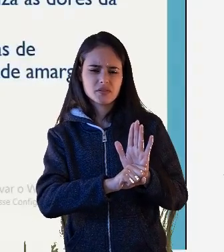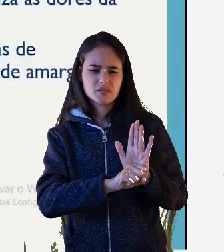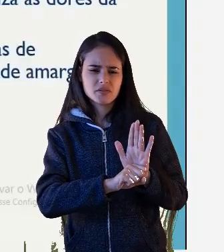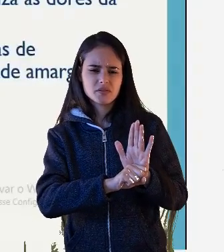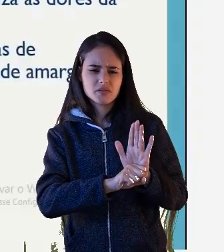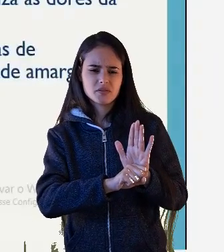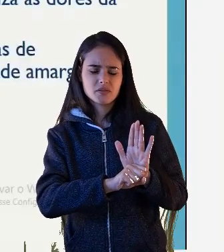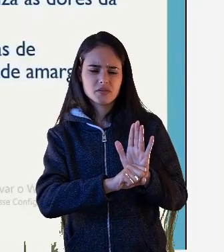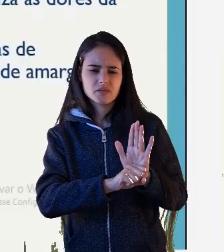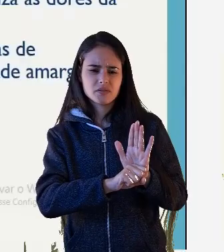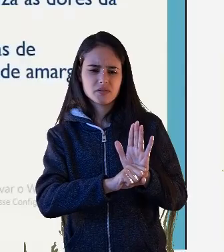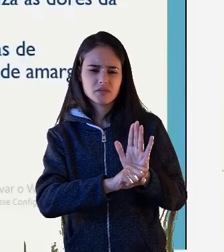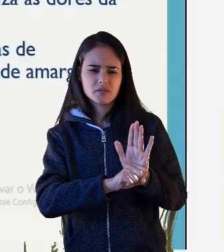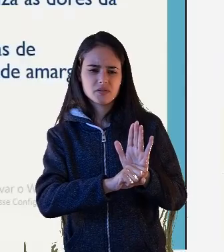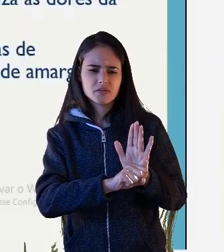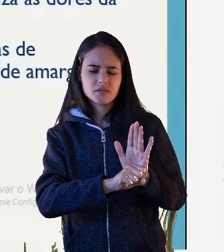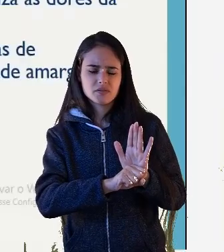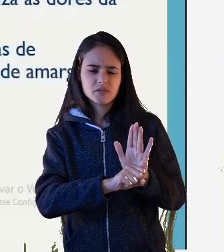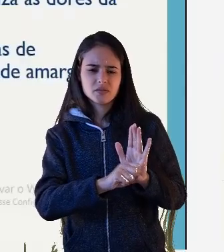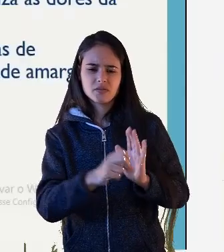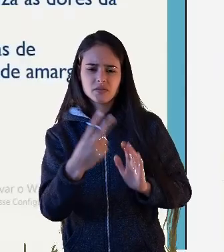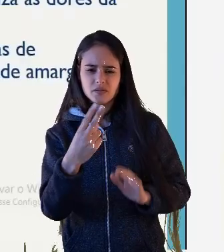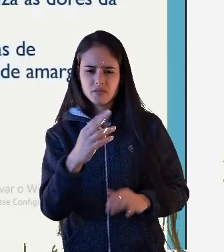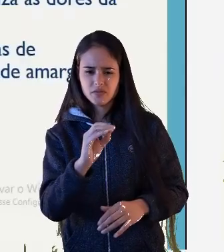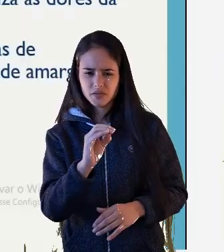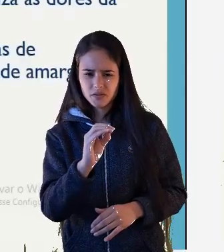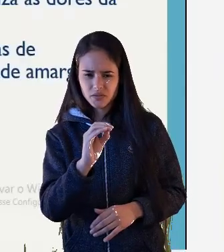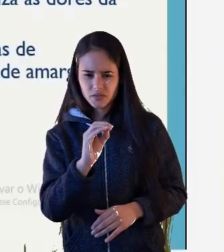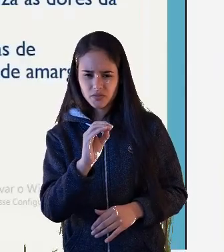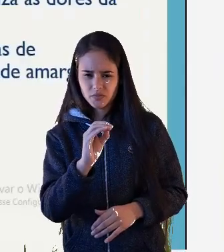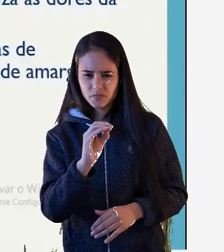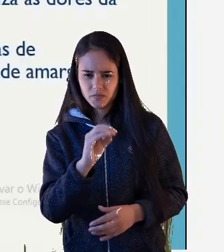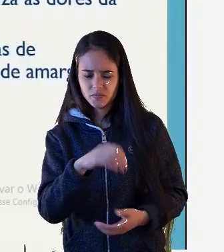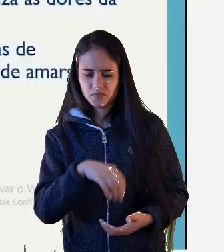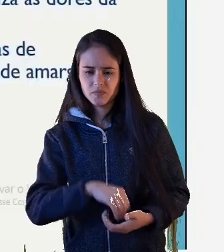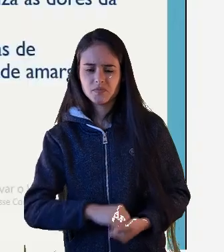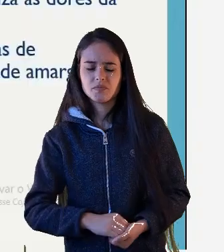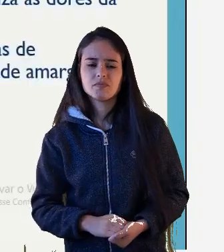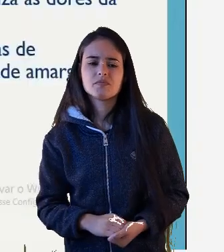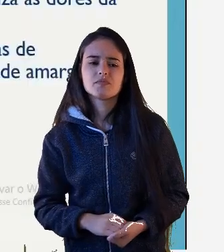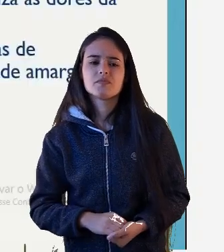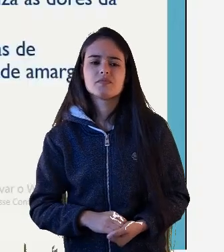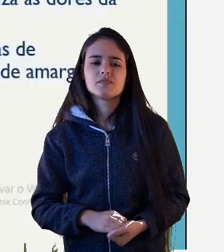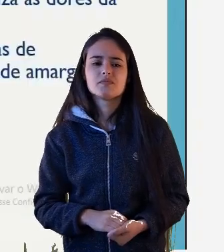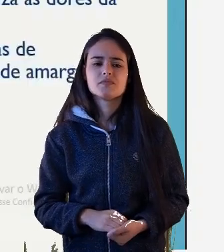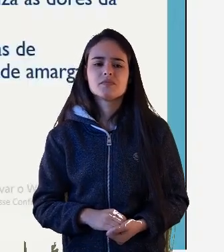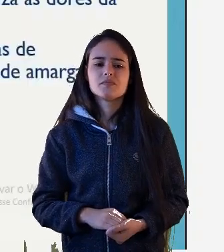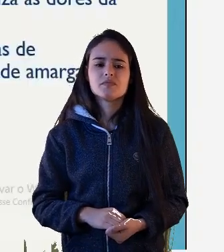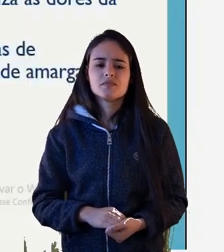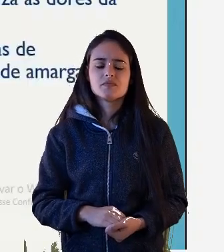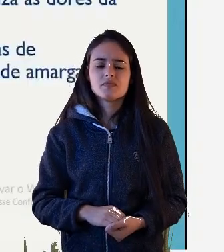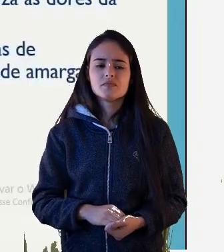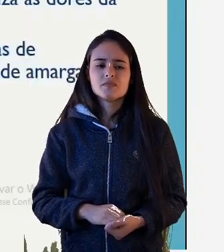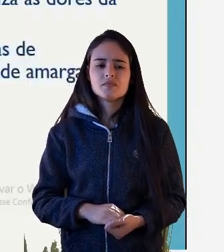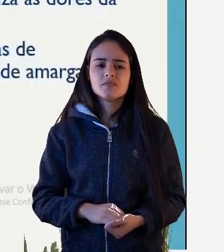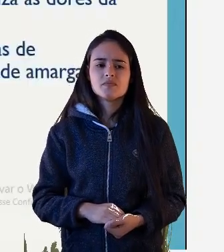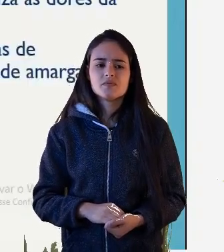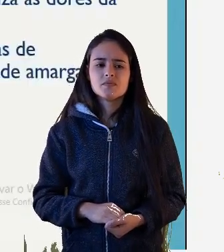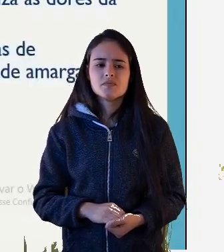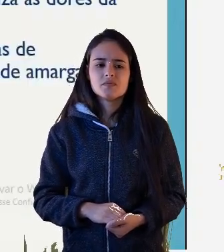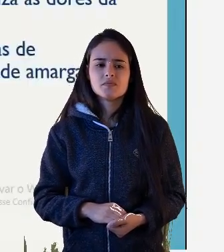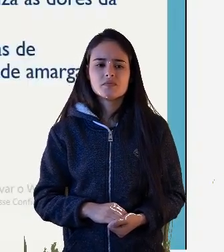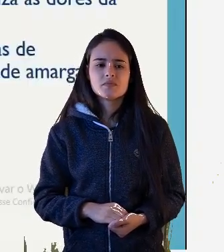mãos calosas. Cota é só a gota a explodir o espanto de se enxugar no riso